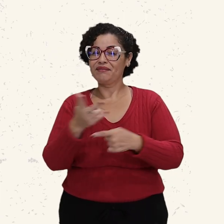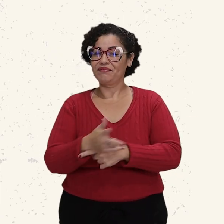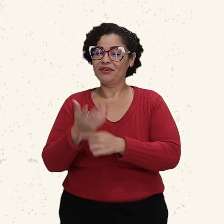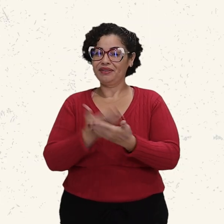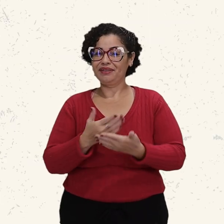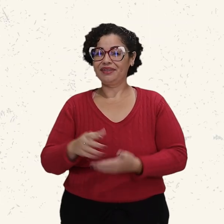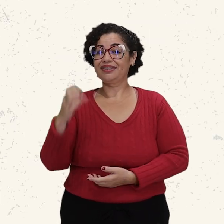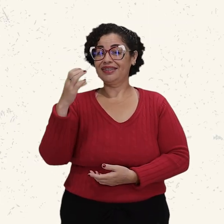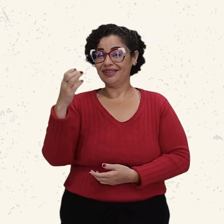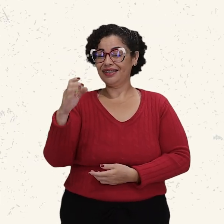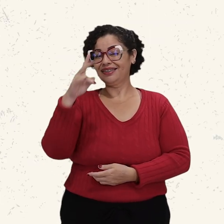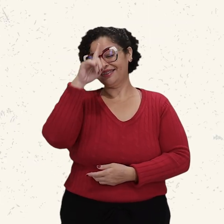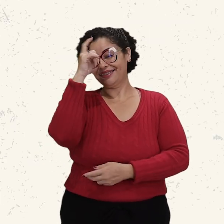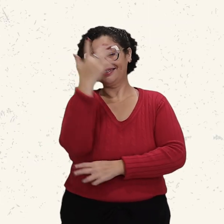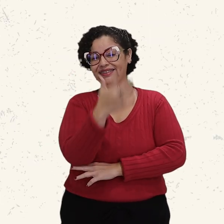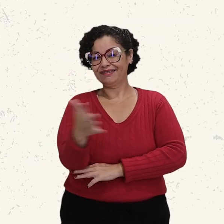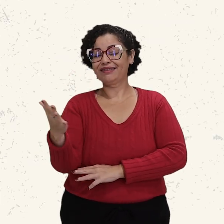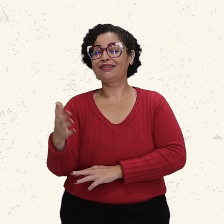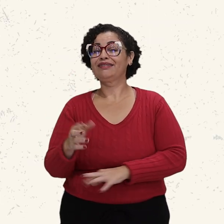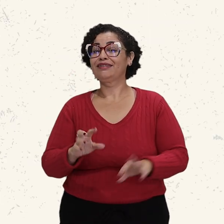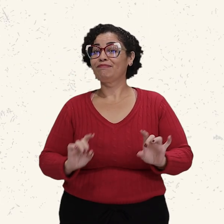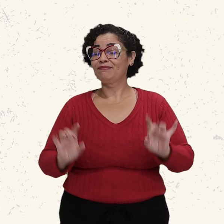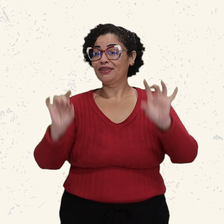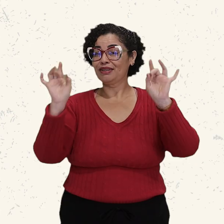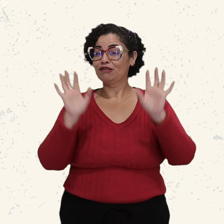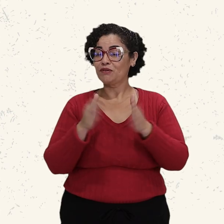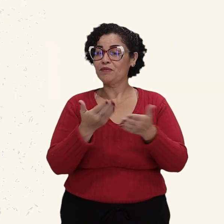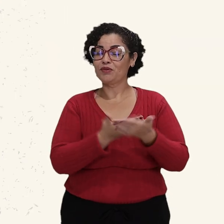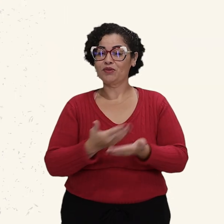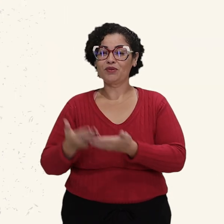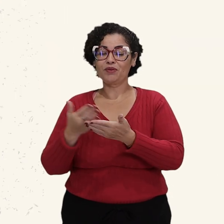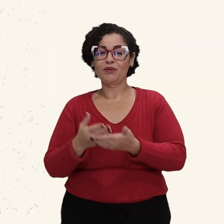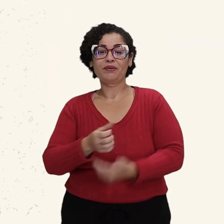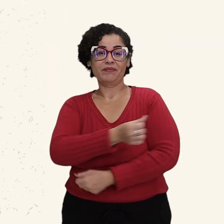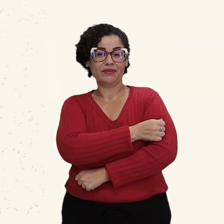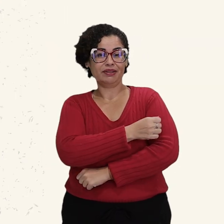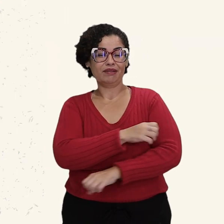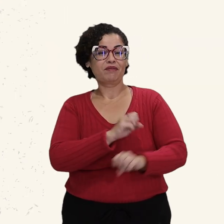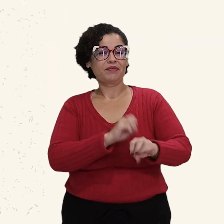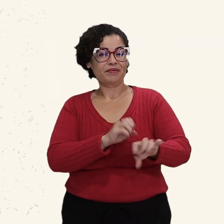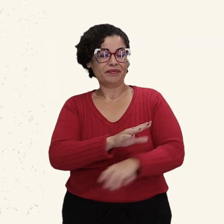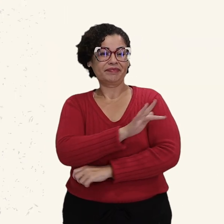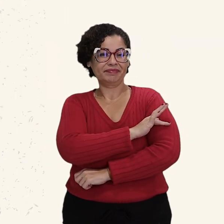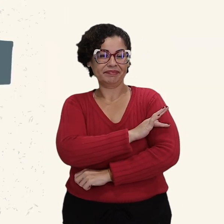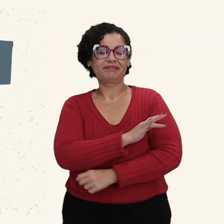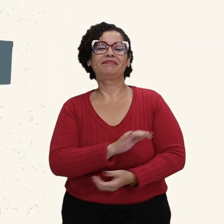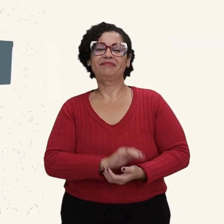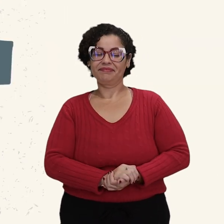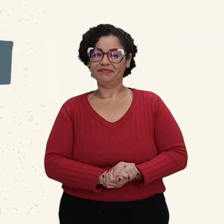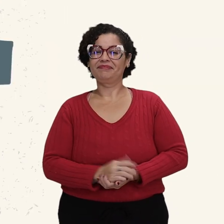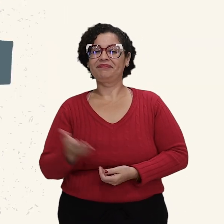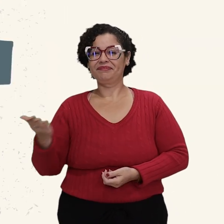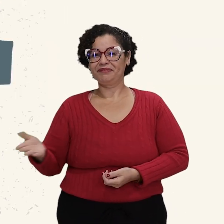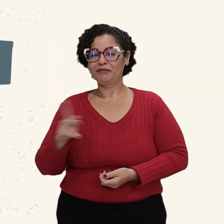videoaula de Ciências da Natureza, especialmente para estudantes do 6º ano do ensino fundamental. Eu